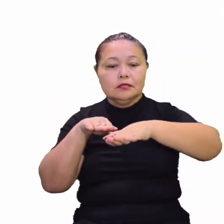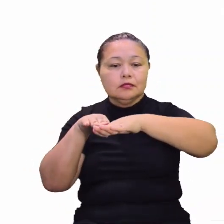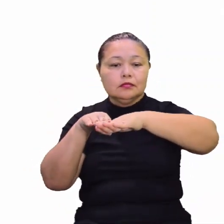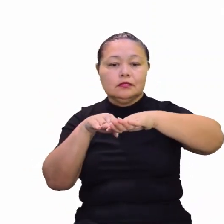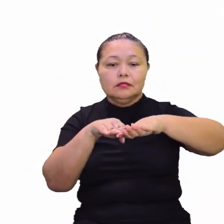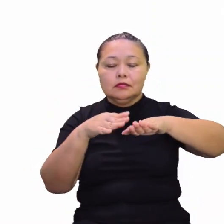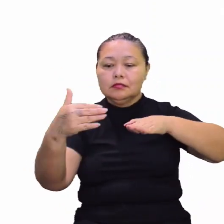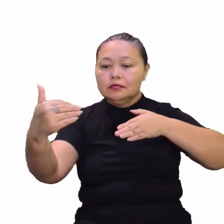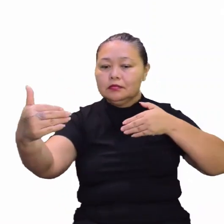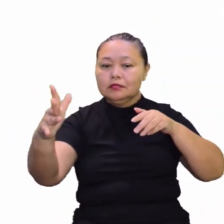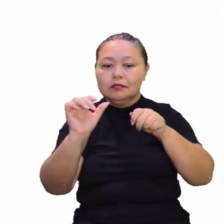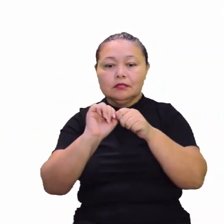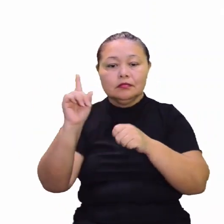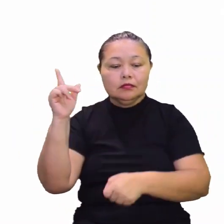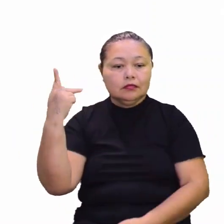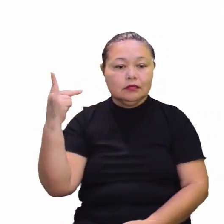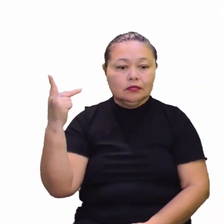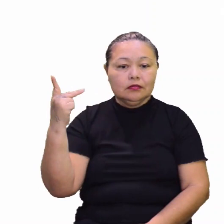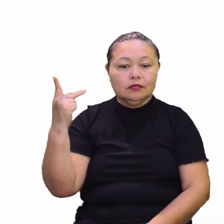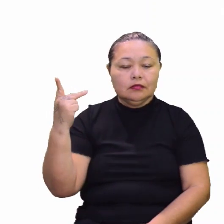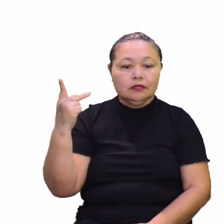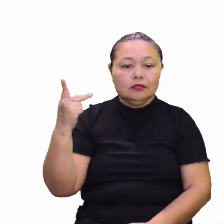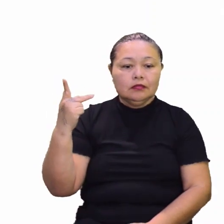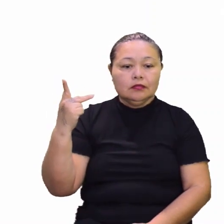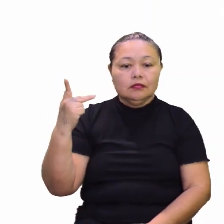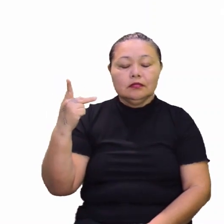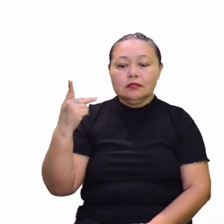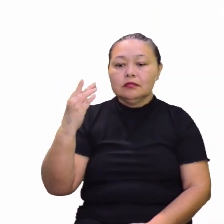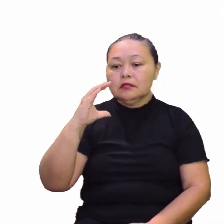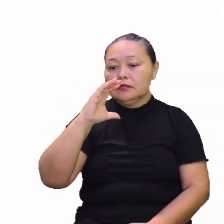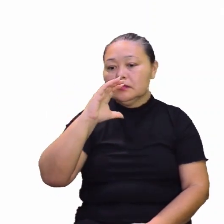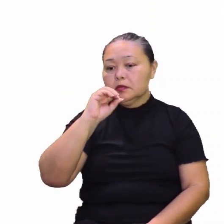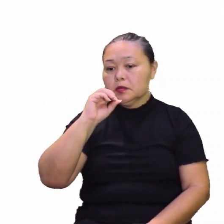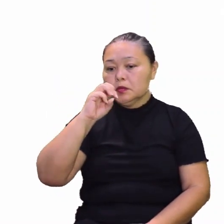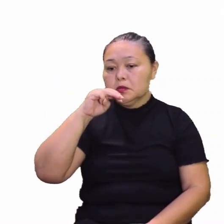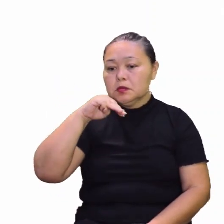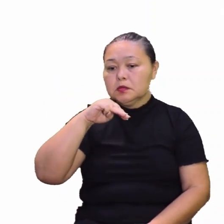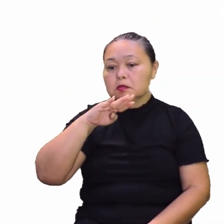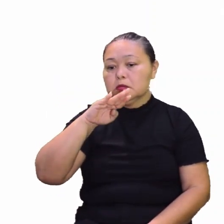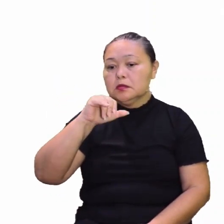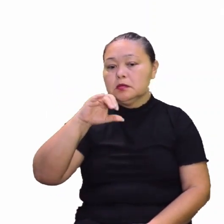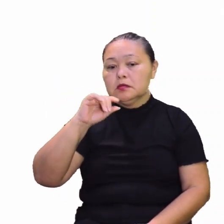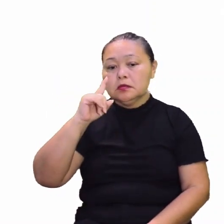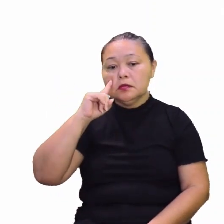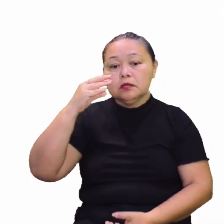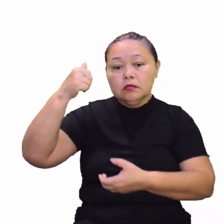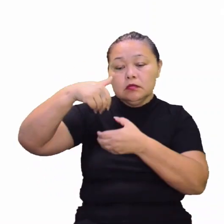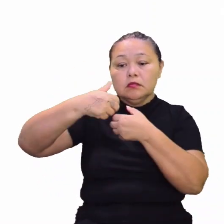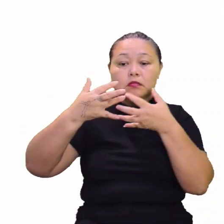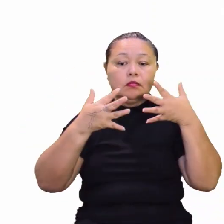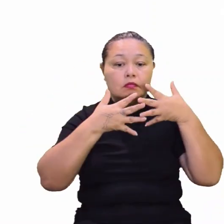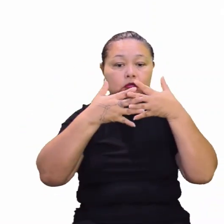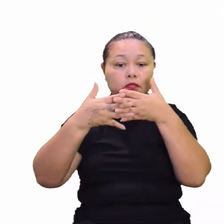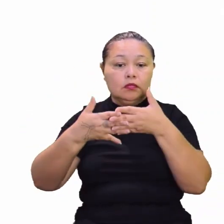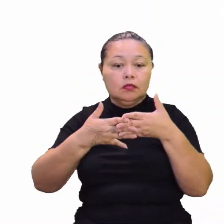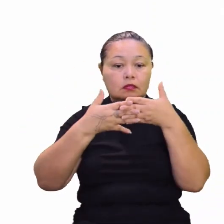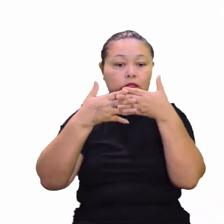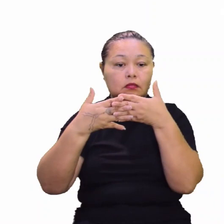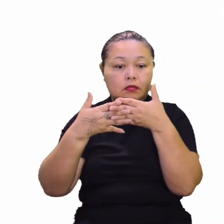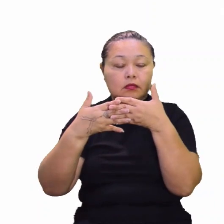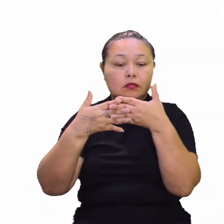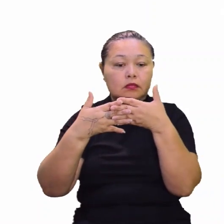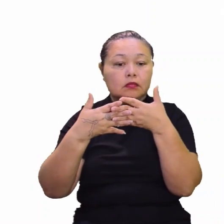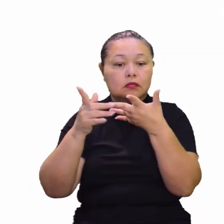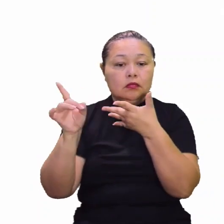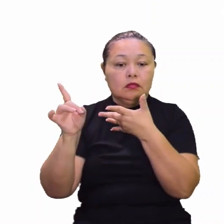ó. Nesse caso aqui, né? Esse comboio ainda está pequeno. São centenas de caminhões ali, Rogério. Exato.